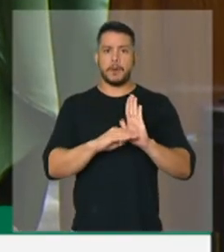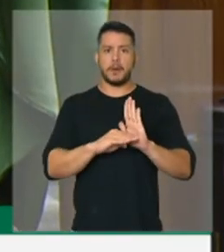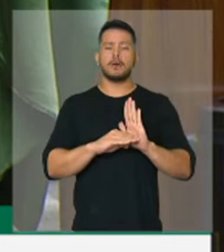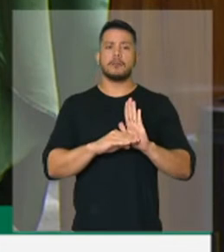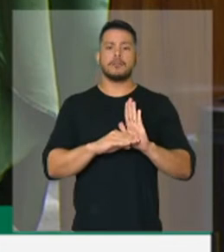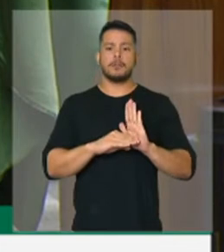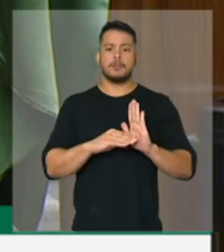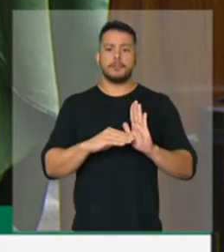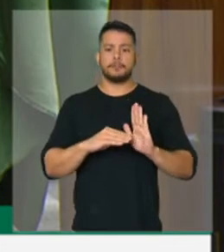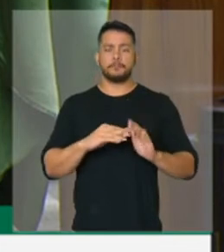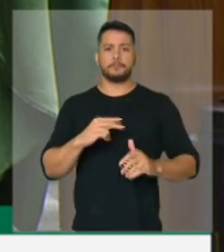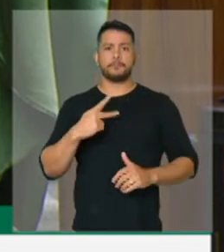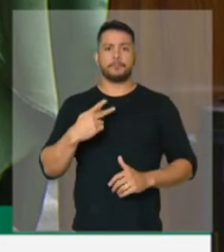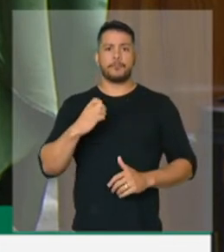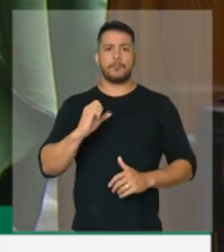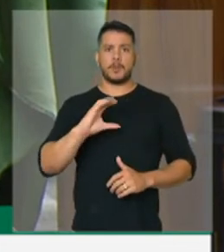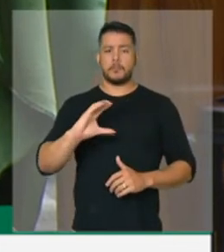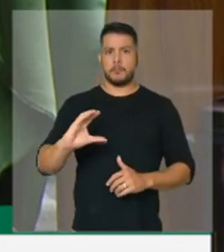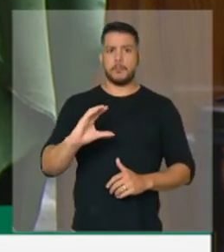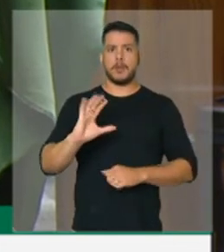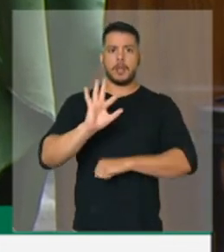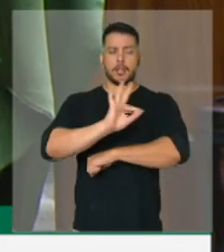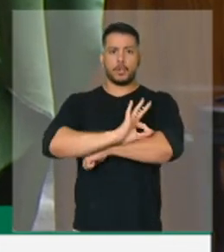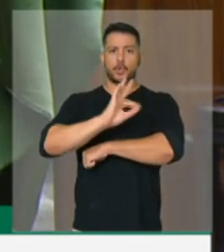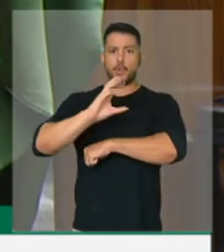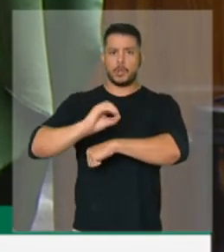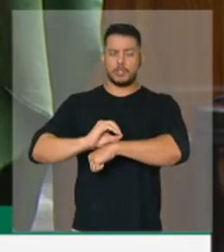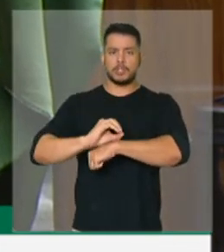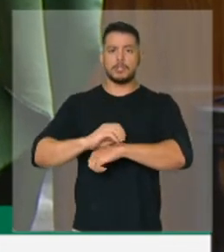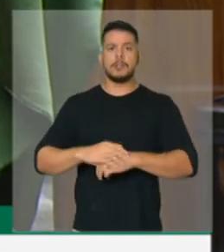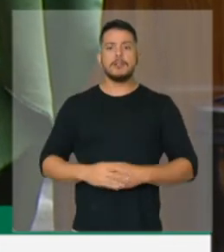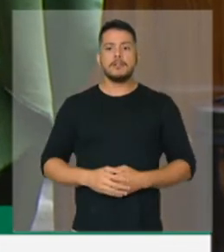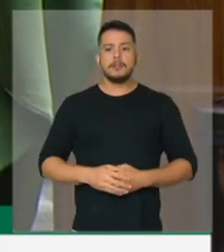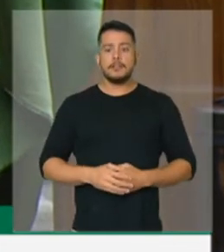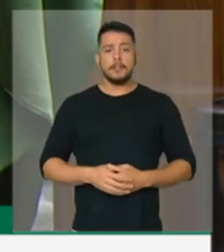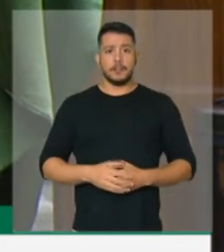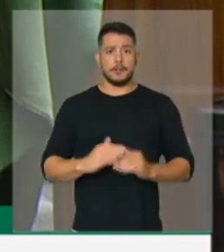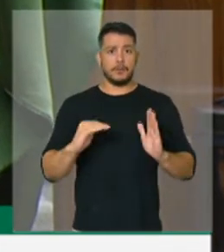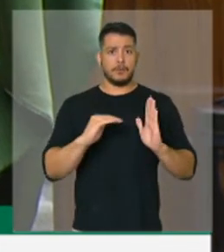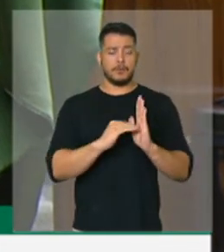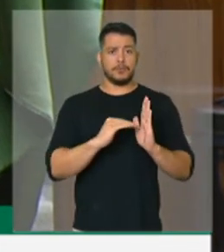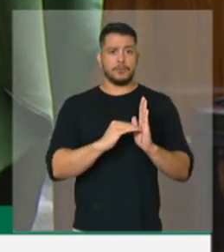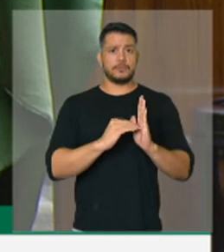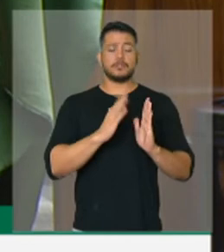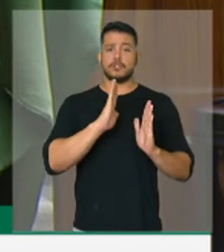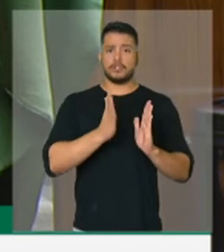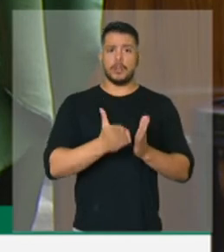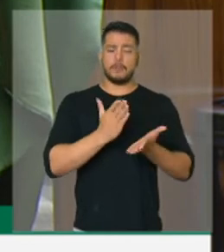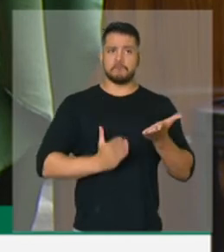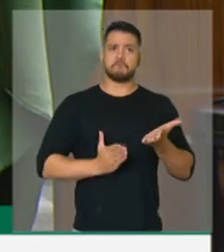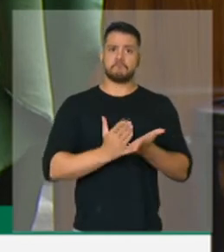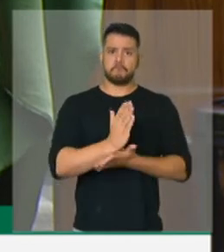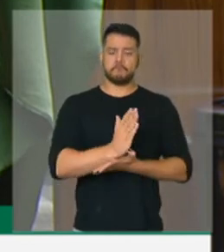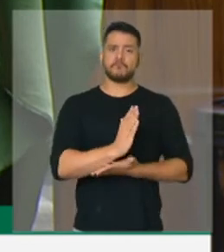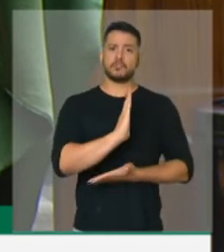votada em dois turnos aqui na casa ao lado do Senado Federal, aprovada por unanimidade pelos senadores daqui no Senado